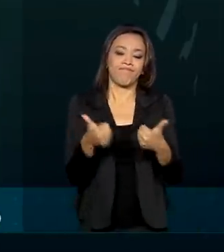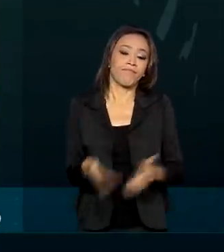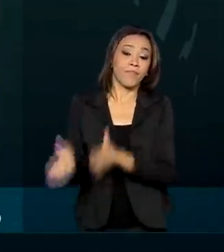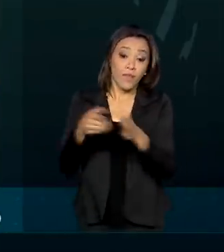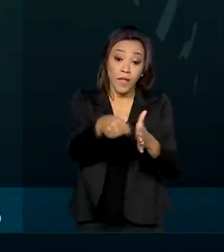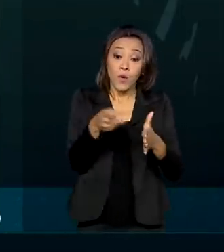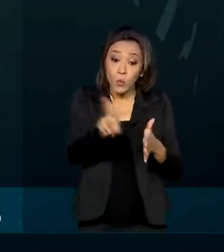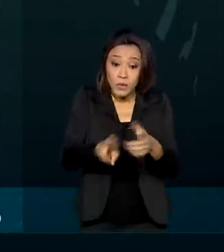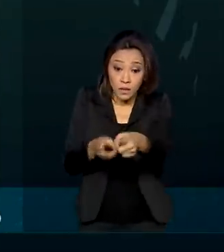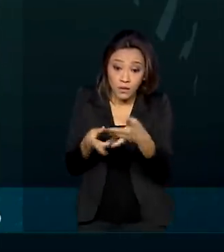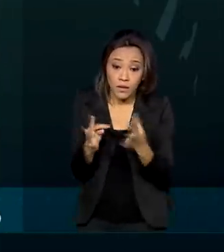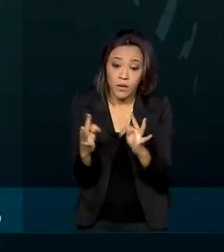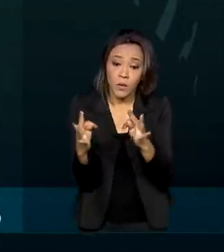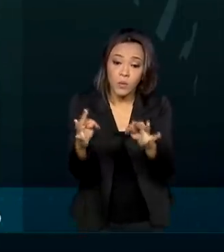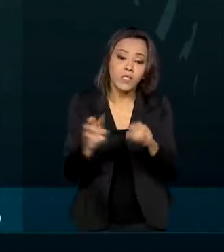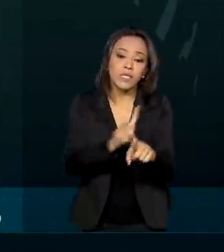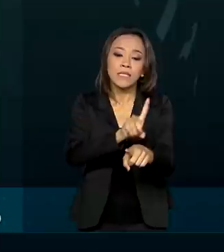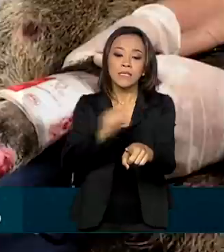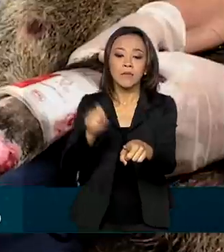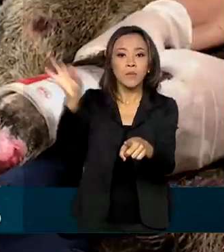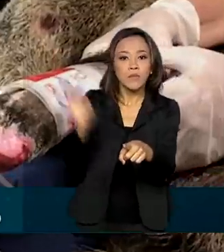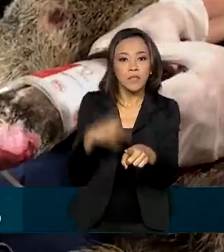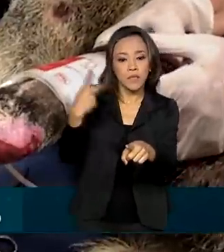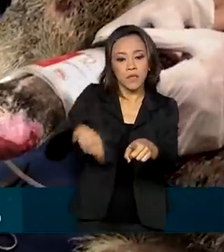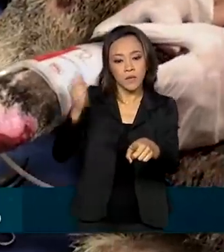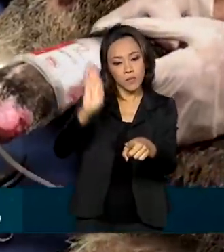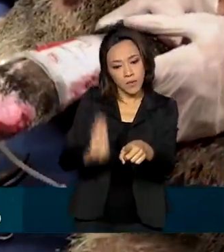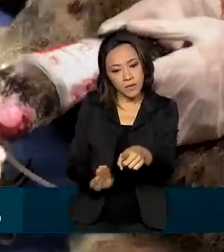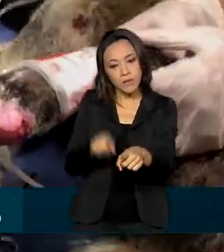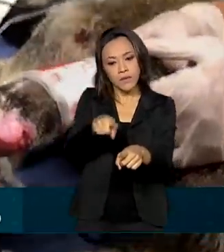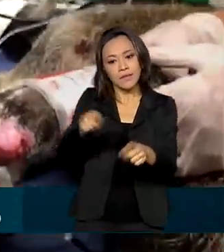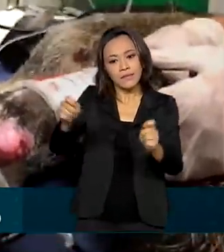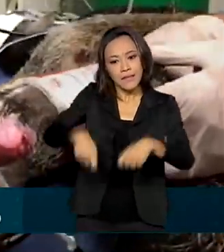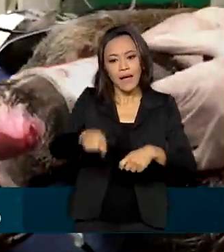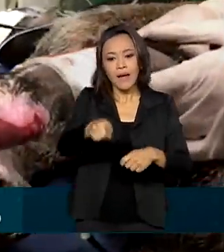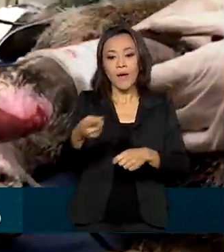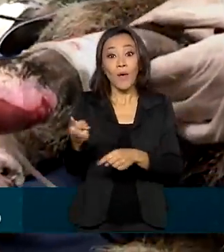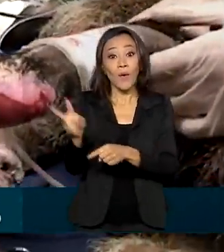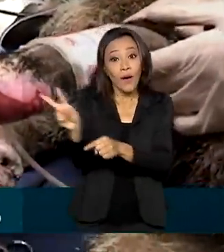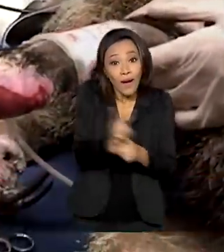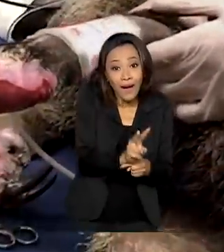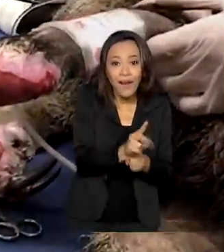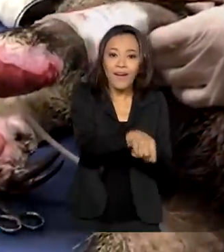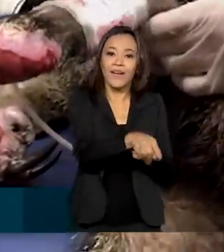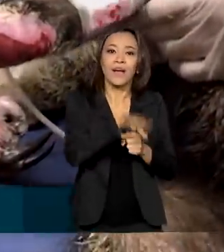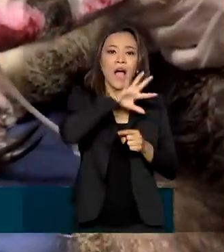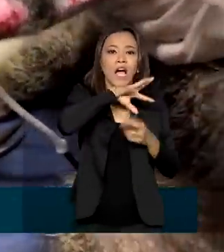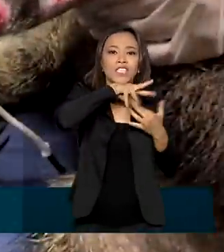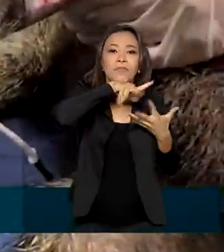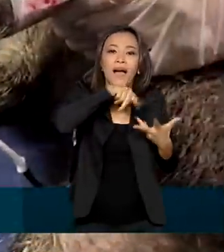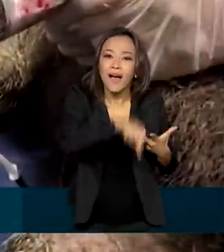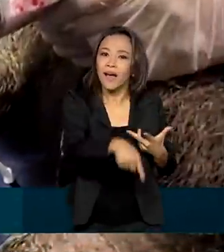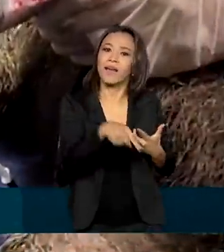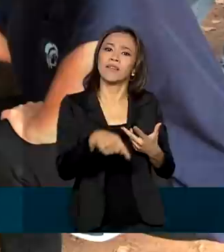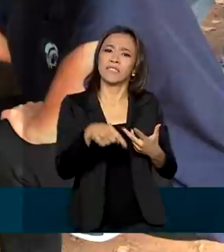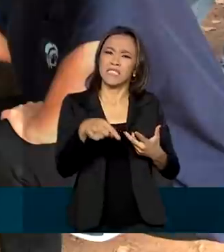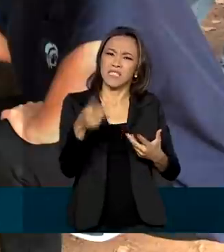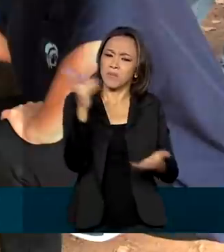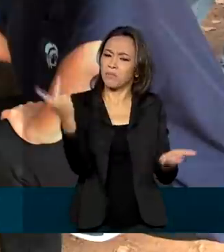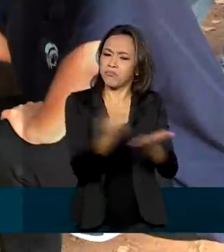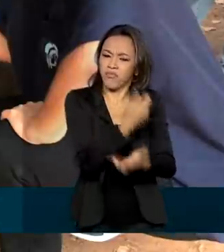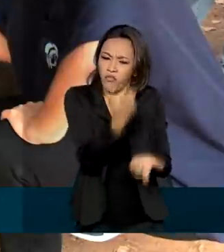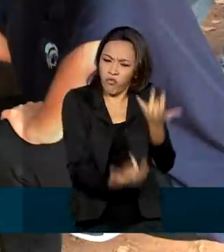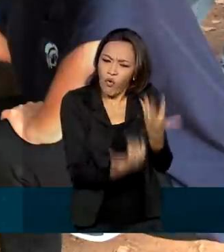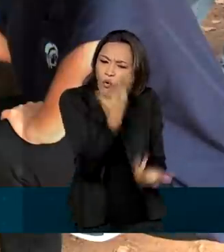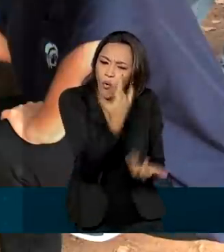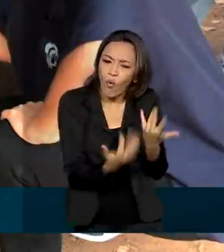com tecnologia 100% brasileira está agora curando os animais silvestres, vítimas do fogo no Pantanal. Os